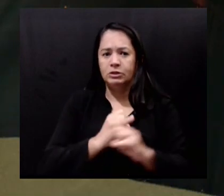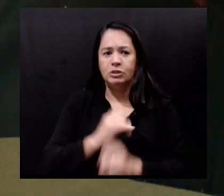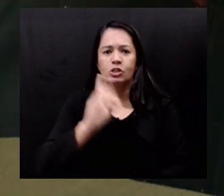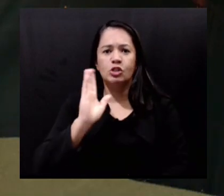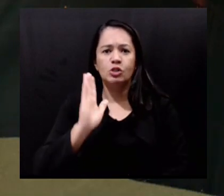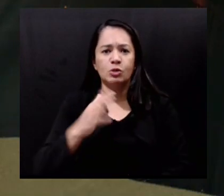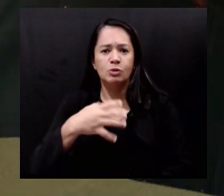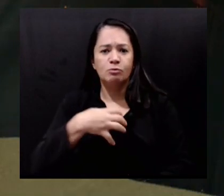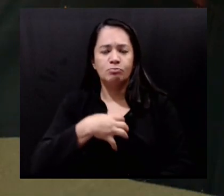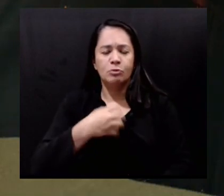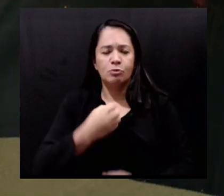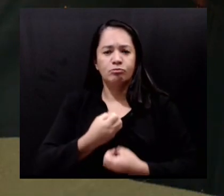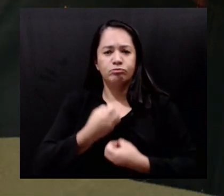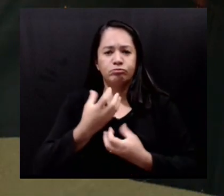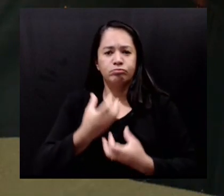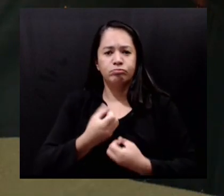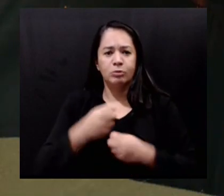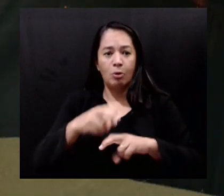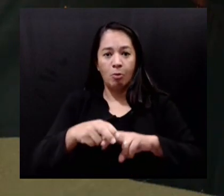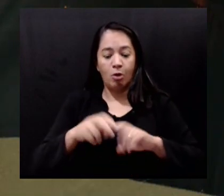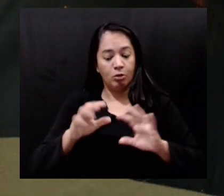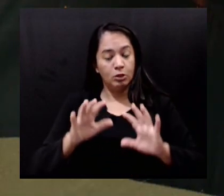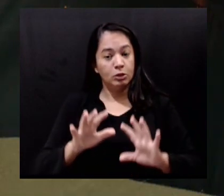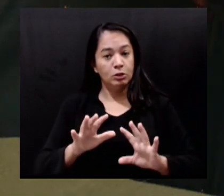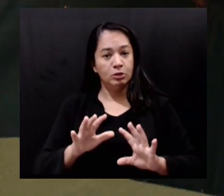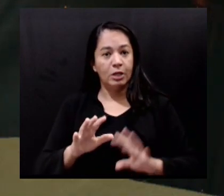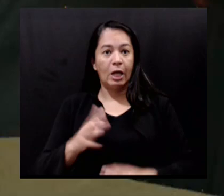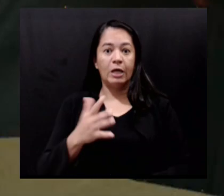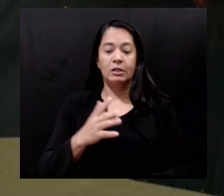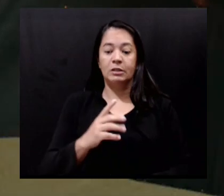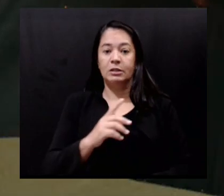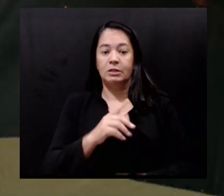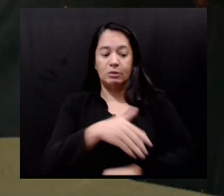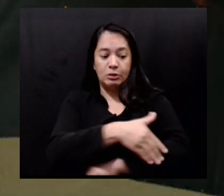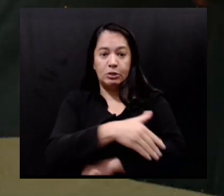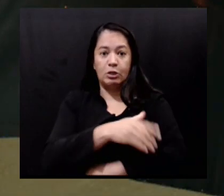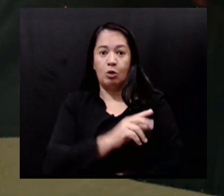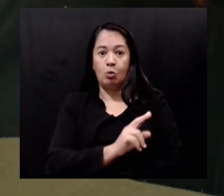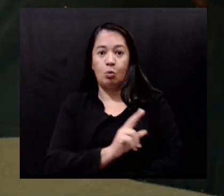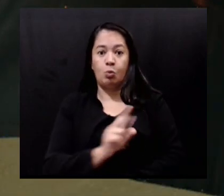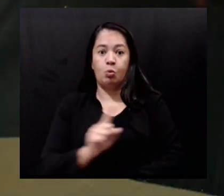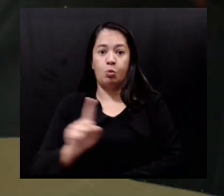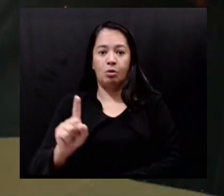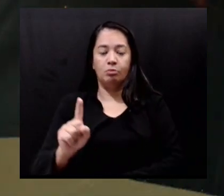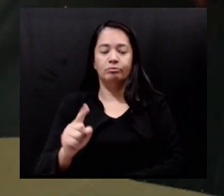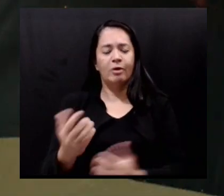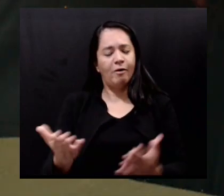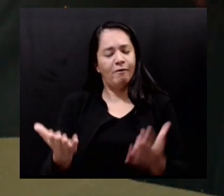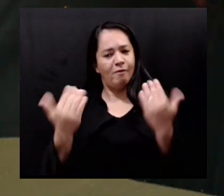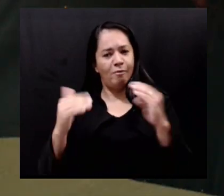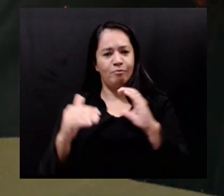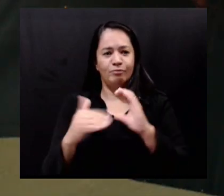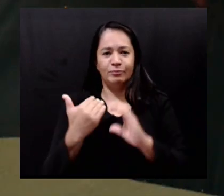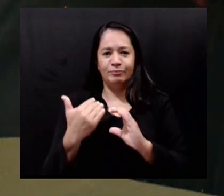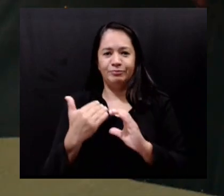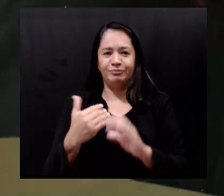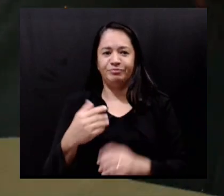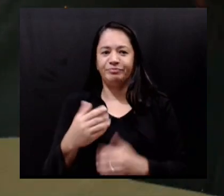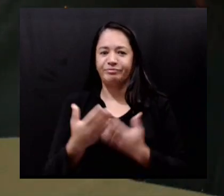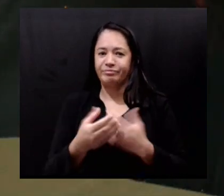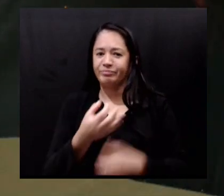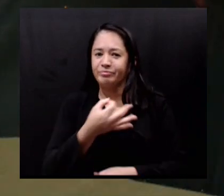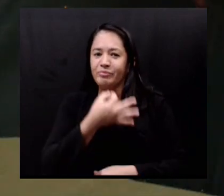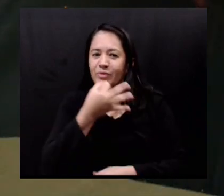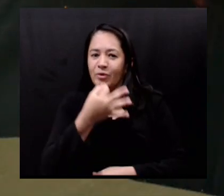disso? E até às vezes de sair na rua? É, a gente quer te ouvir. Manda sua mensagem para a gente, seu comentário. O WhatsApp está na sua